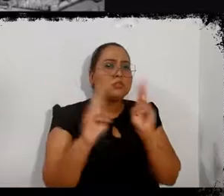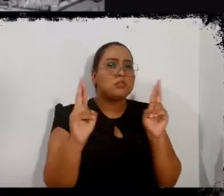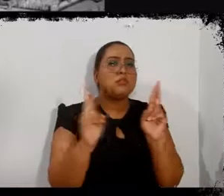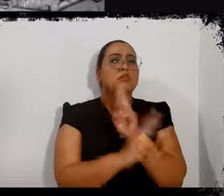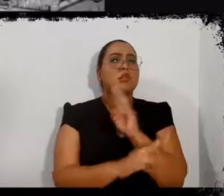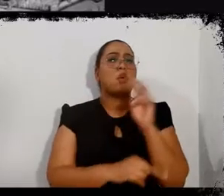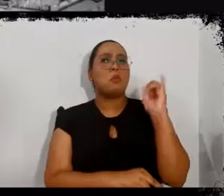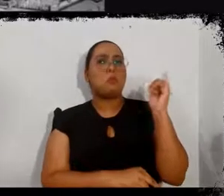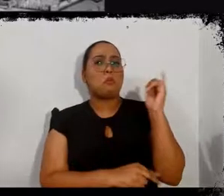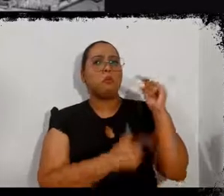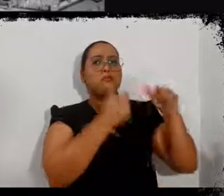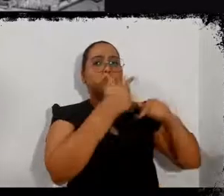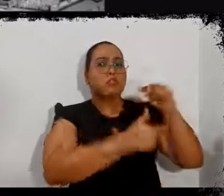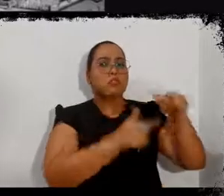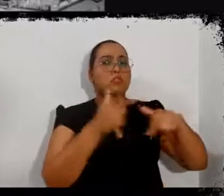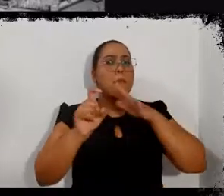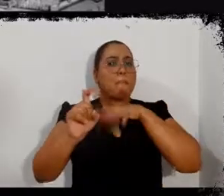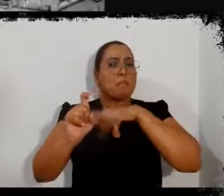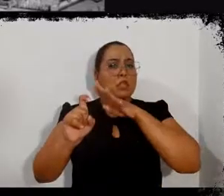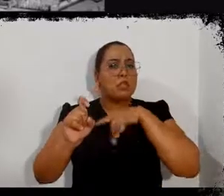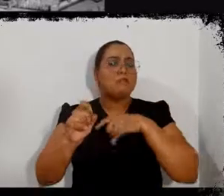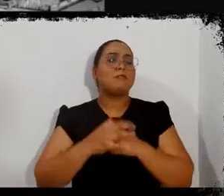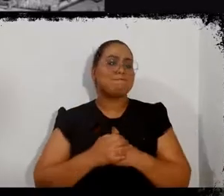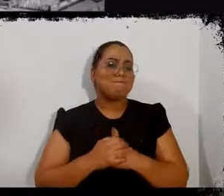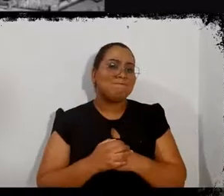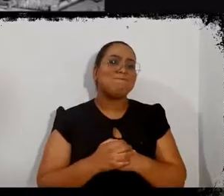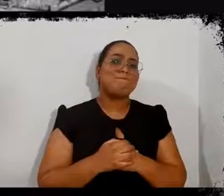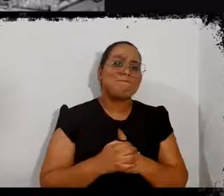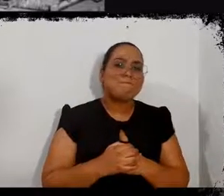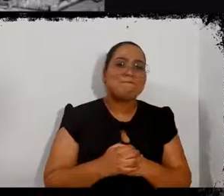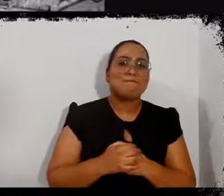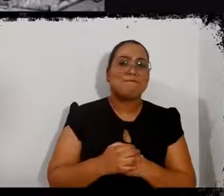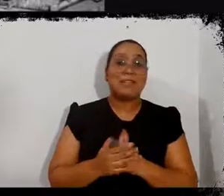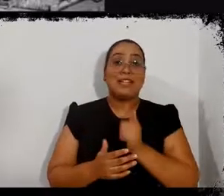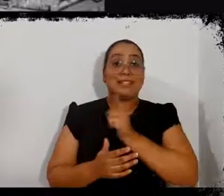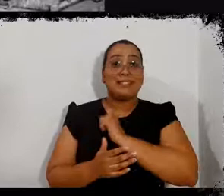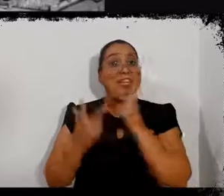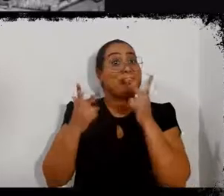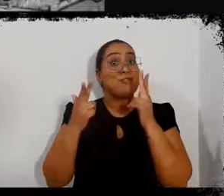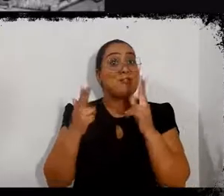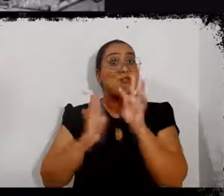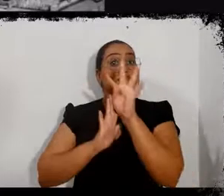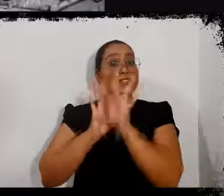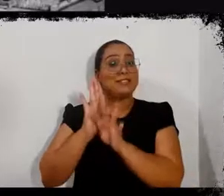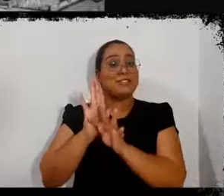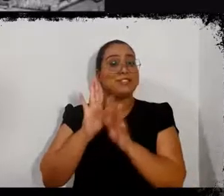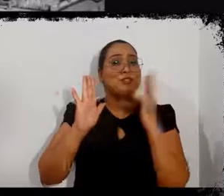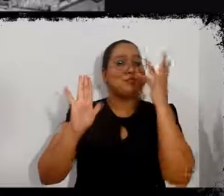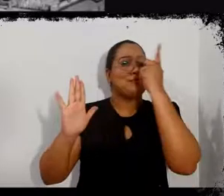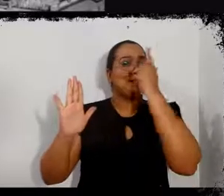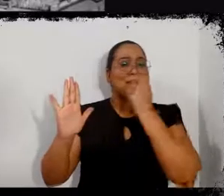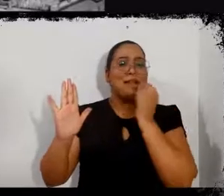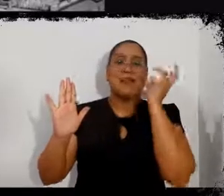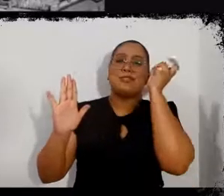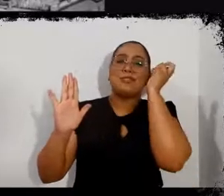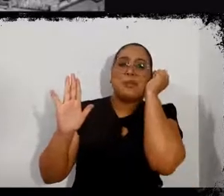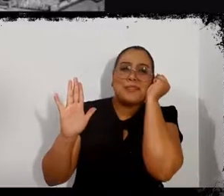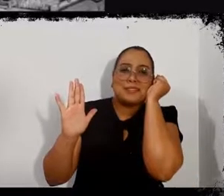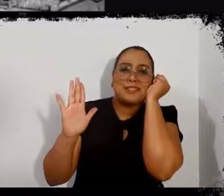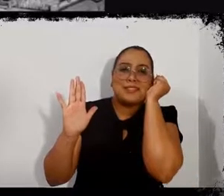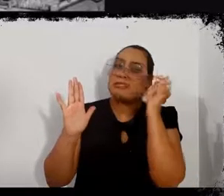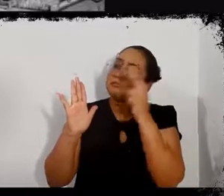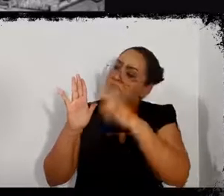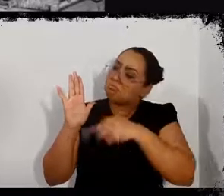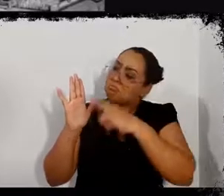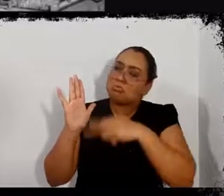e mitos milenares em textos como A Bela Adormecida. Na versão do conto em que o